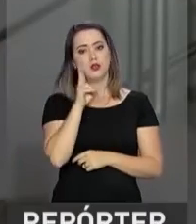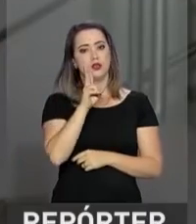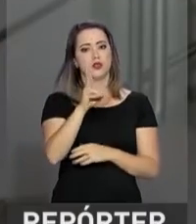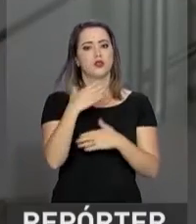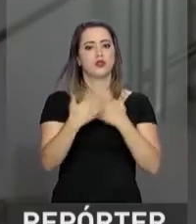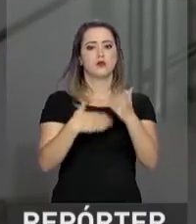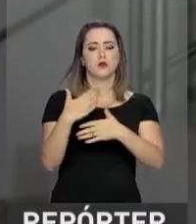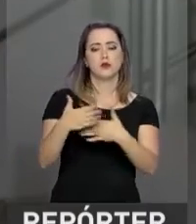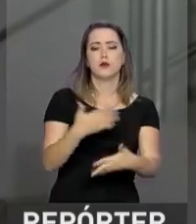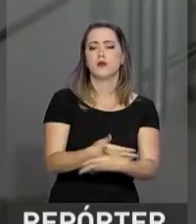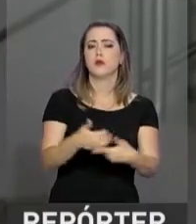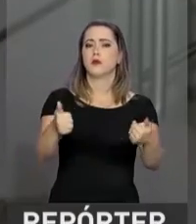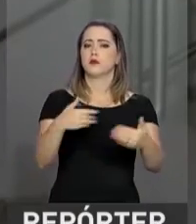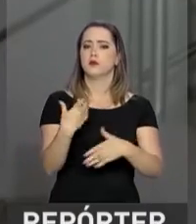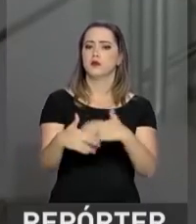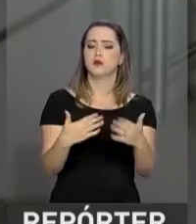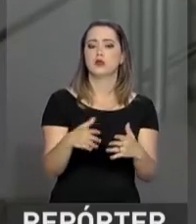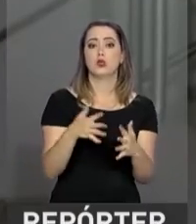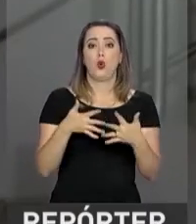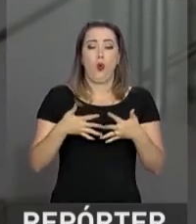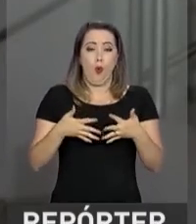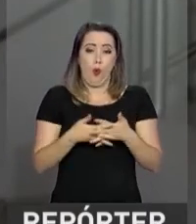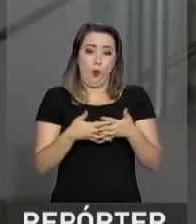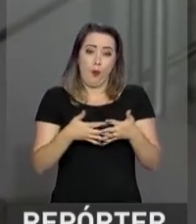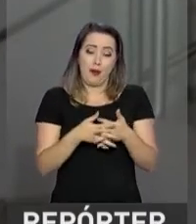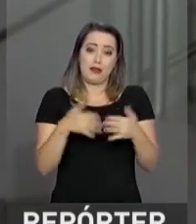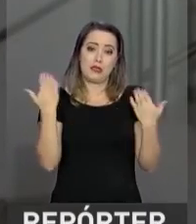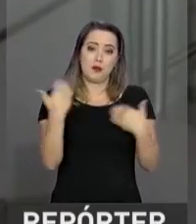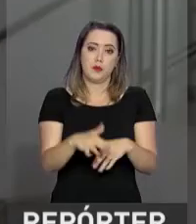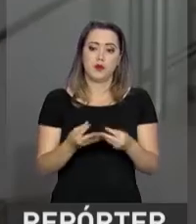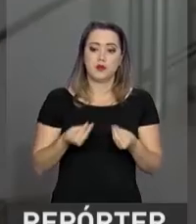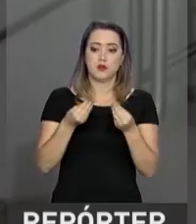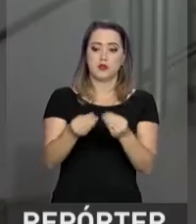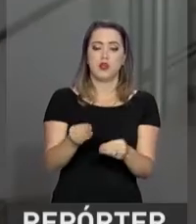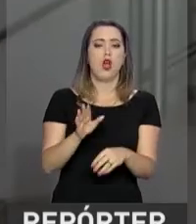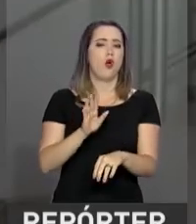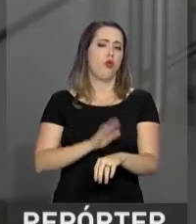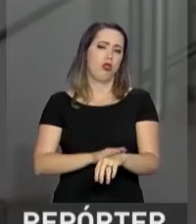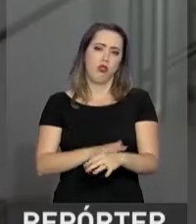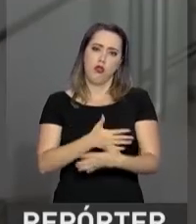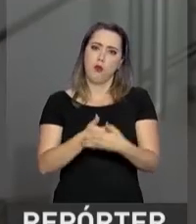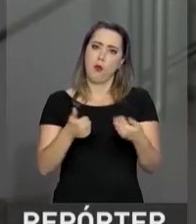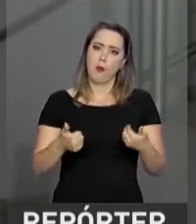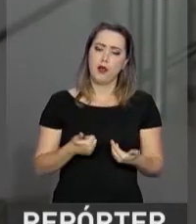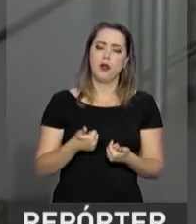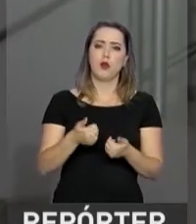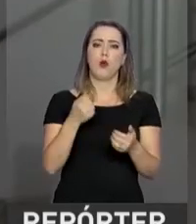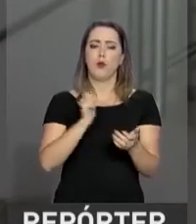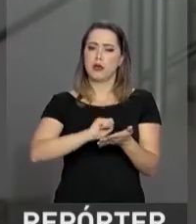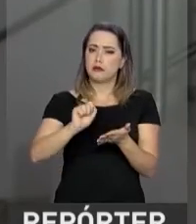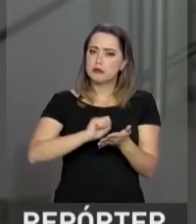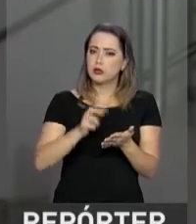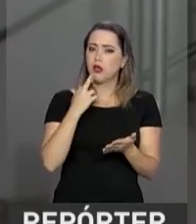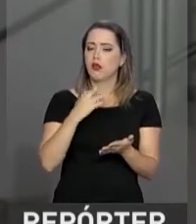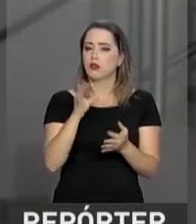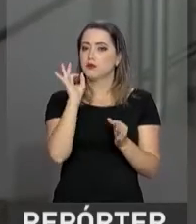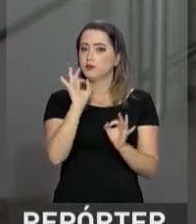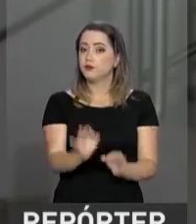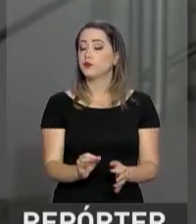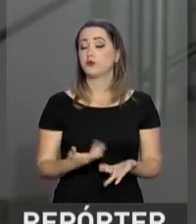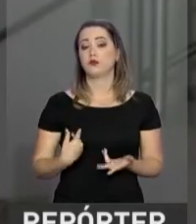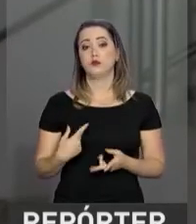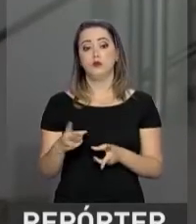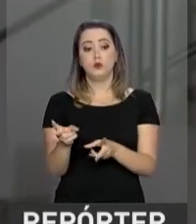pela complexidade da prova dar um tempo que traga mais conforto e qualidade para o aluno então